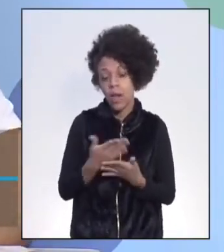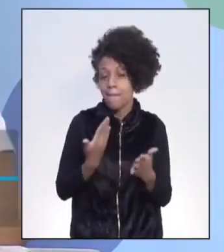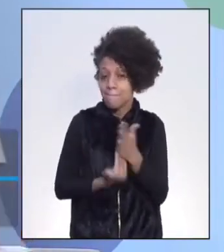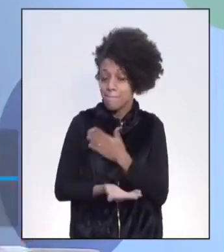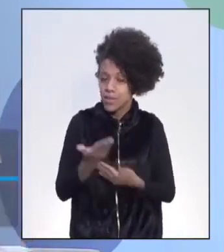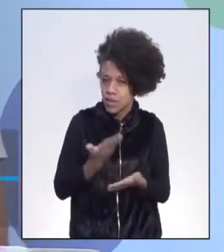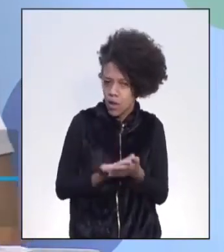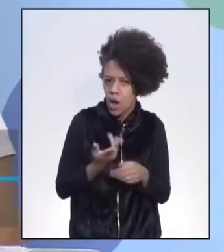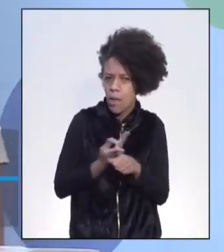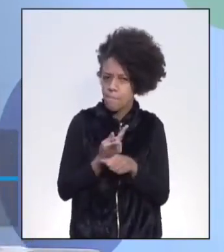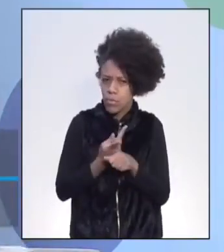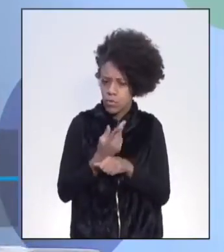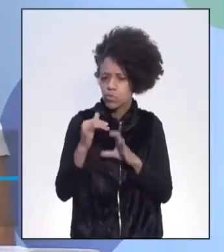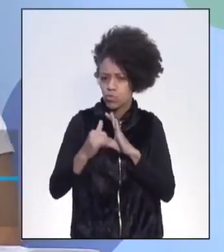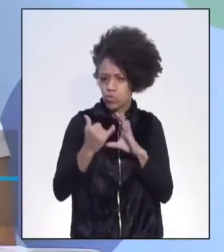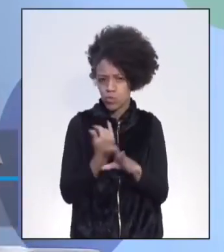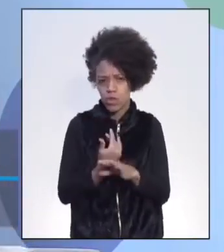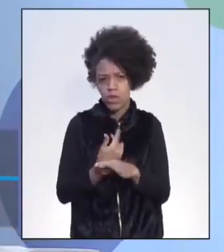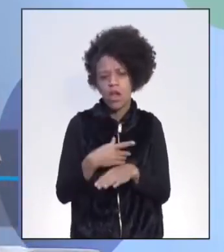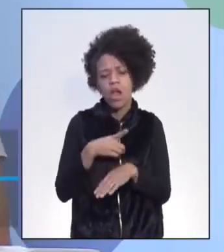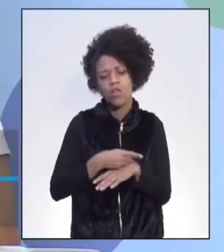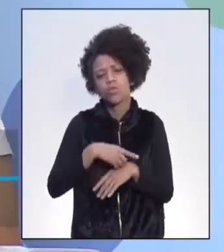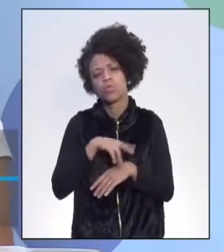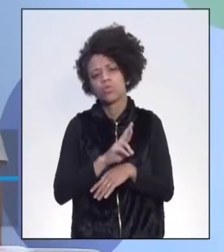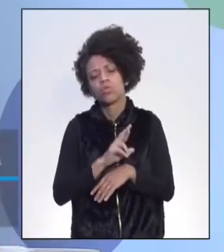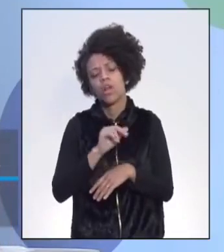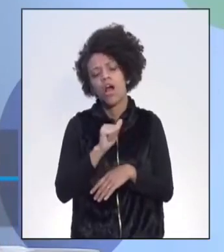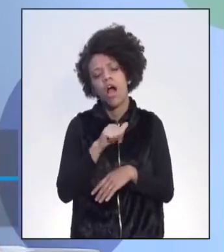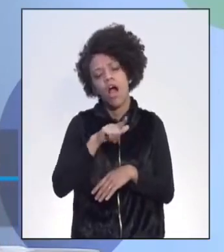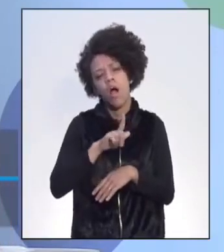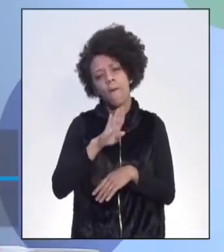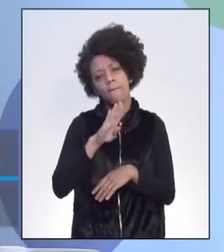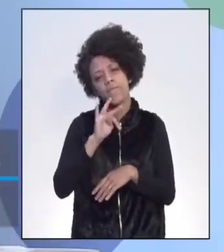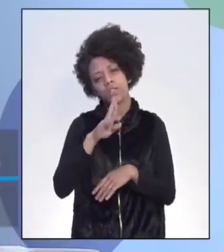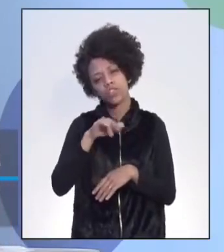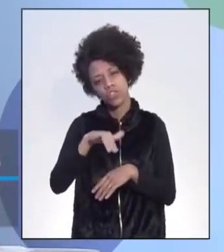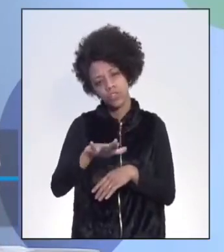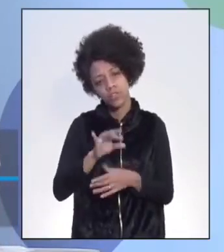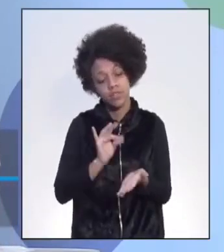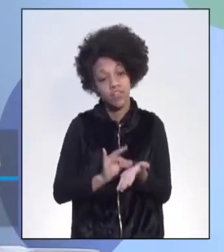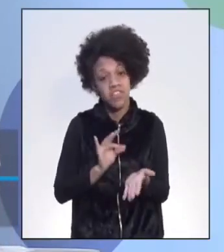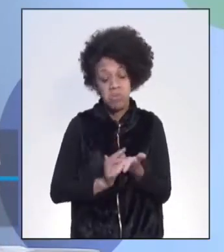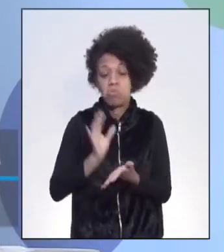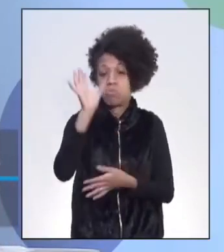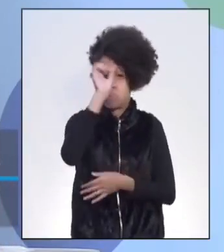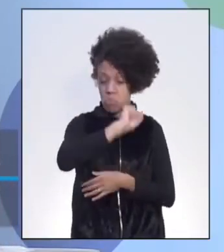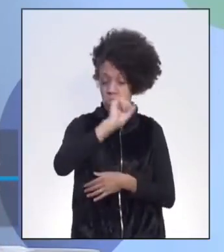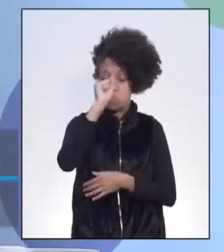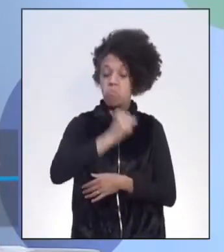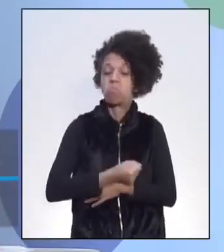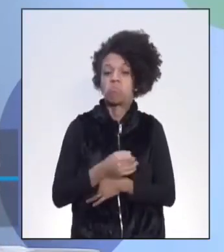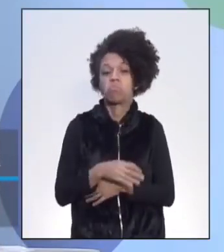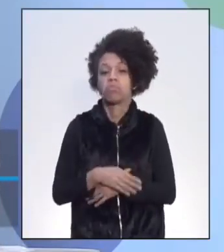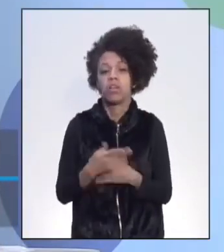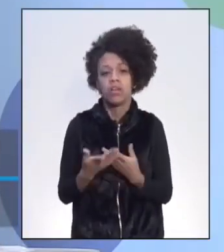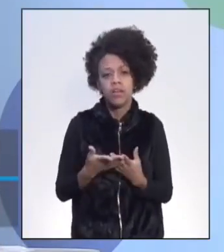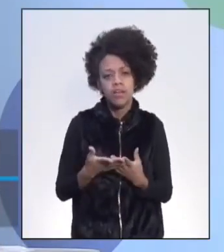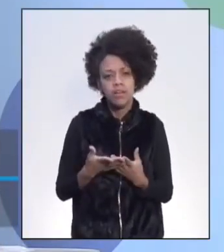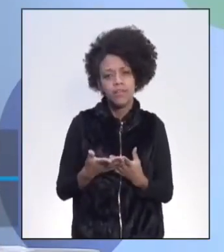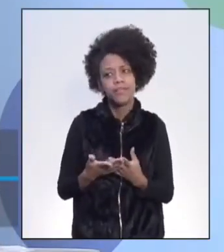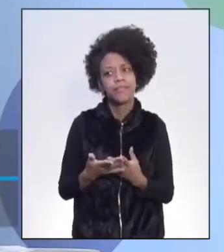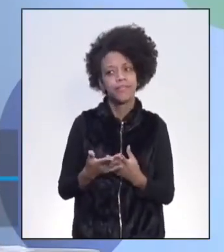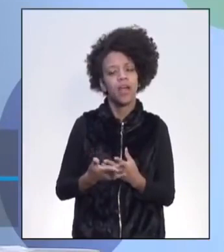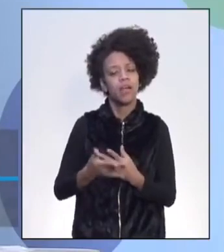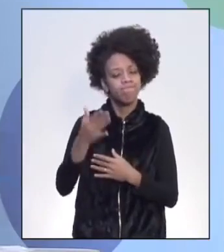vai encontrar, a aula com a professora Albertina, que na verdade é uma palestra que na verdade a gente aprendeu muito, e guardar isso que o professor